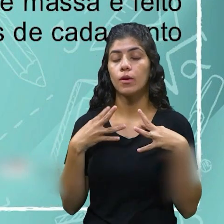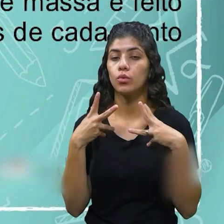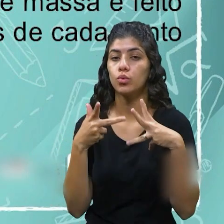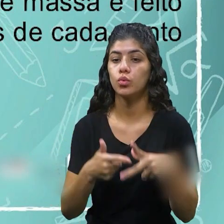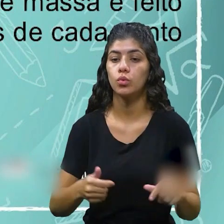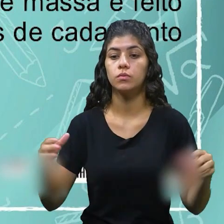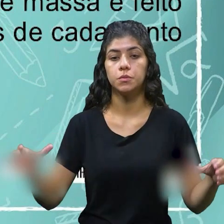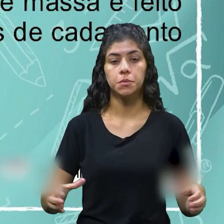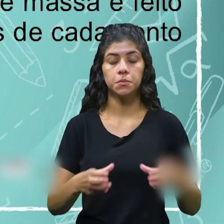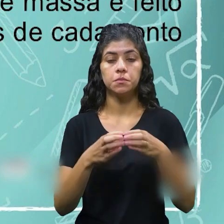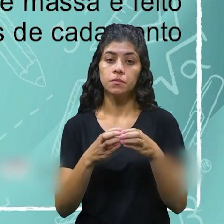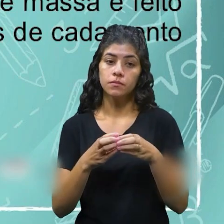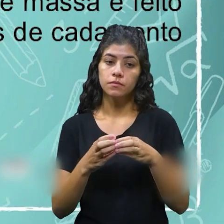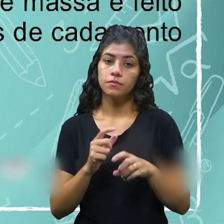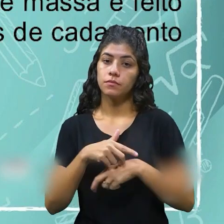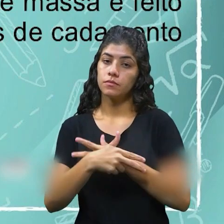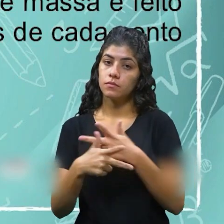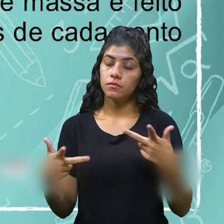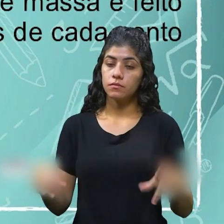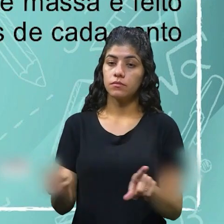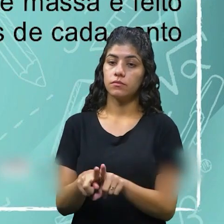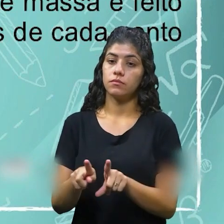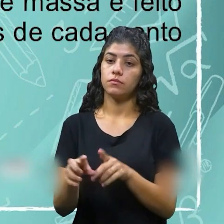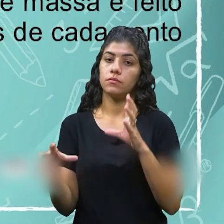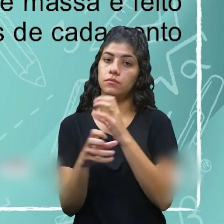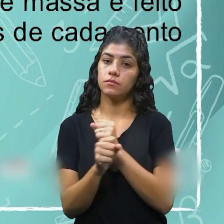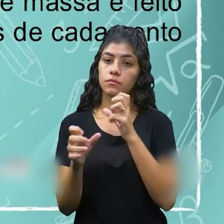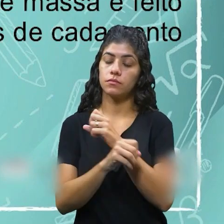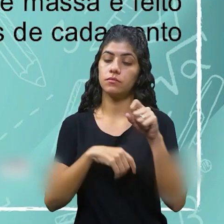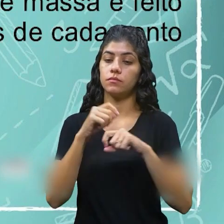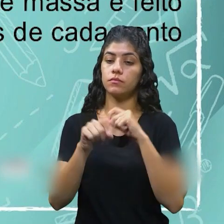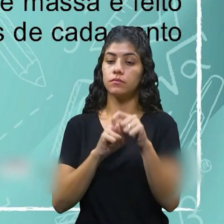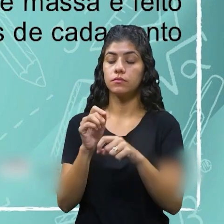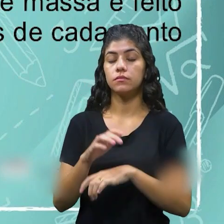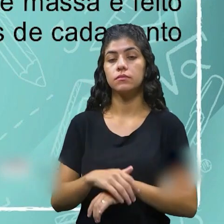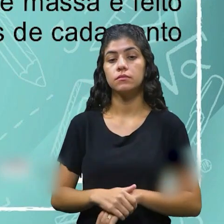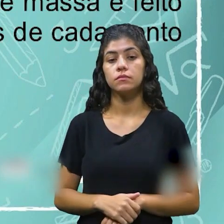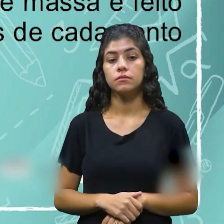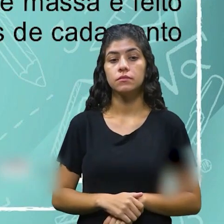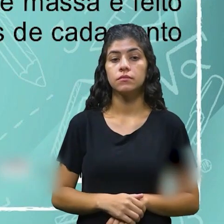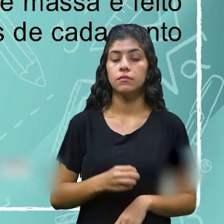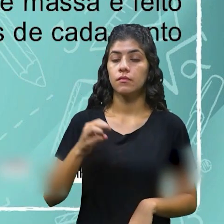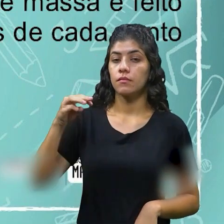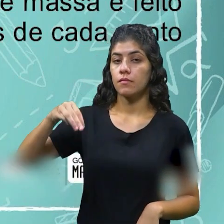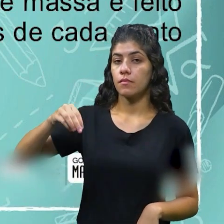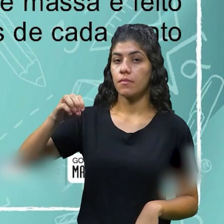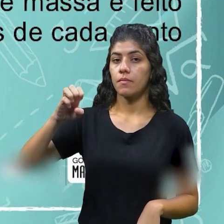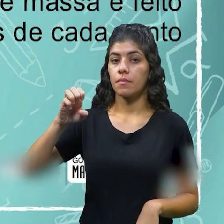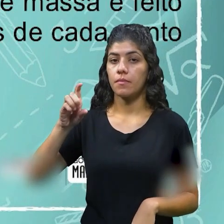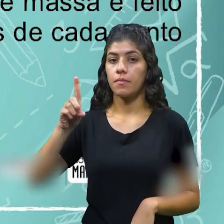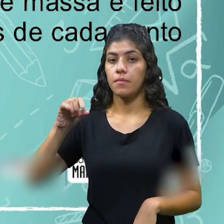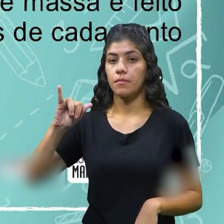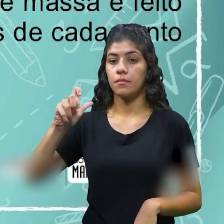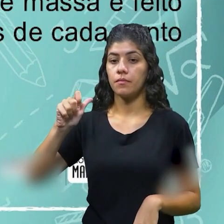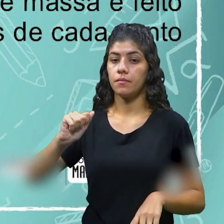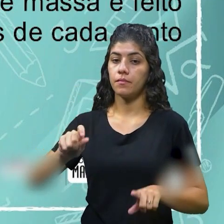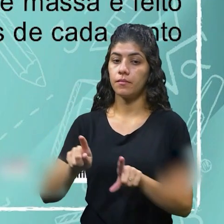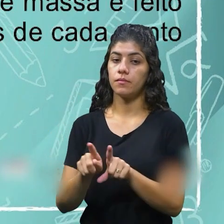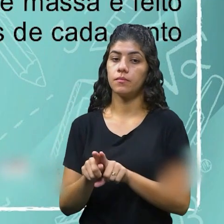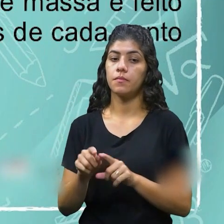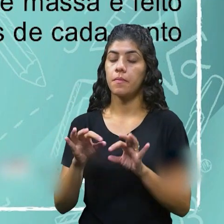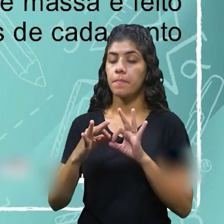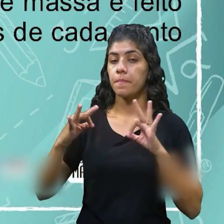todo o centro de massa, né? Para os demais casos, o cálculo do centro de massa é feito através da média aritmética ponderada,